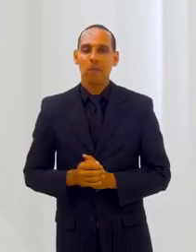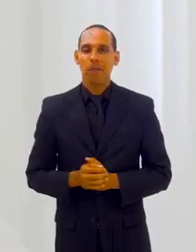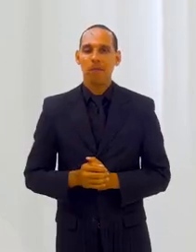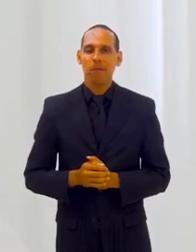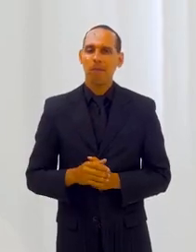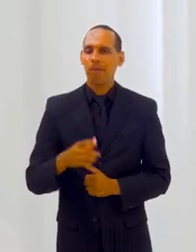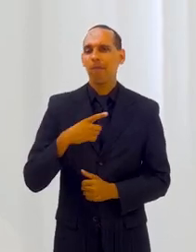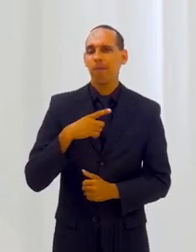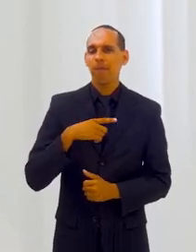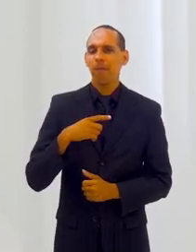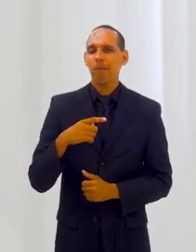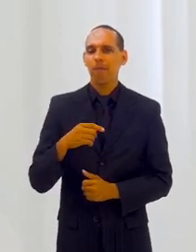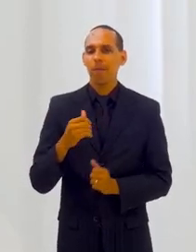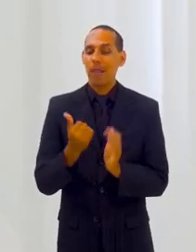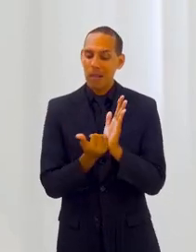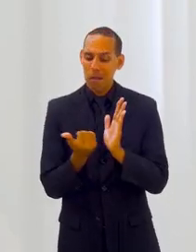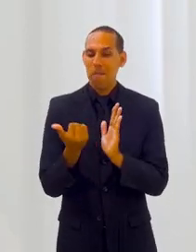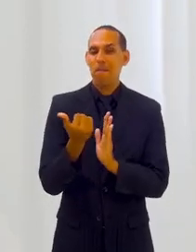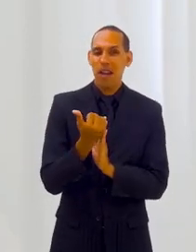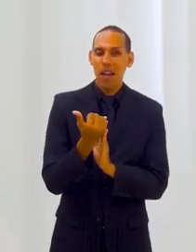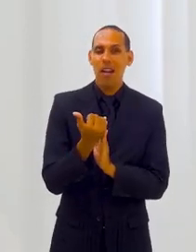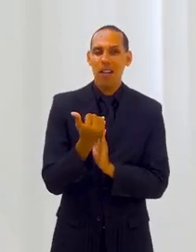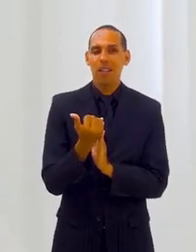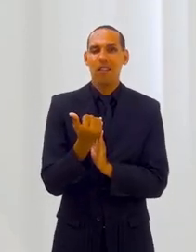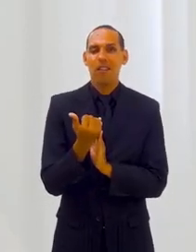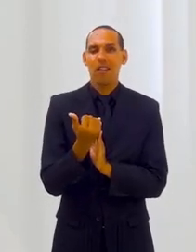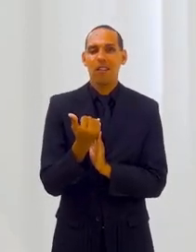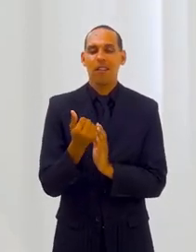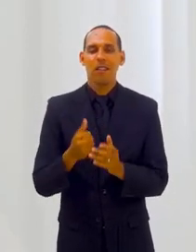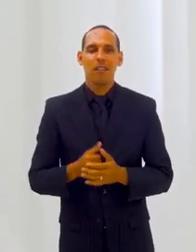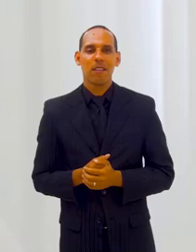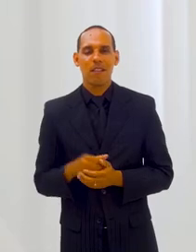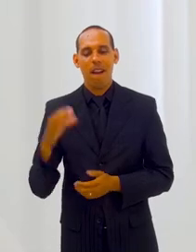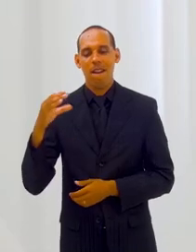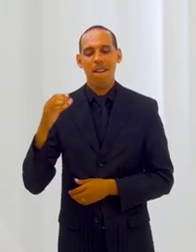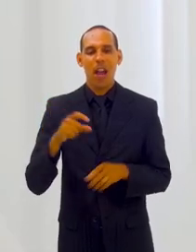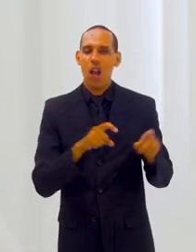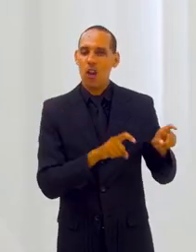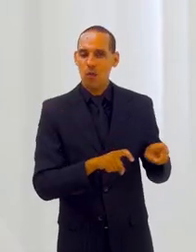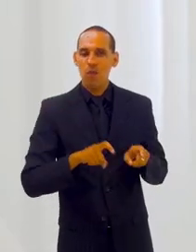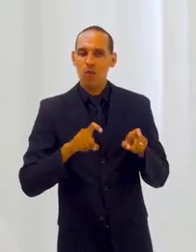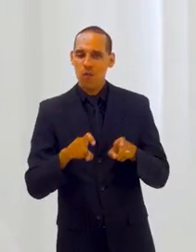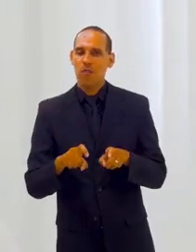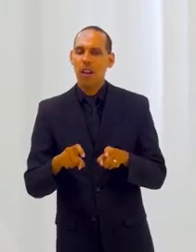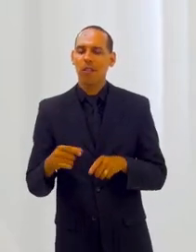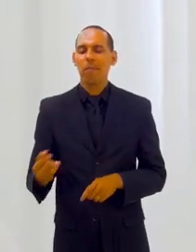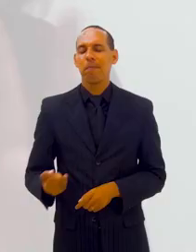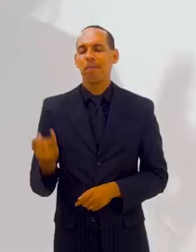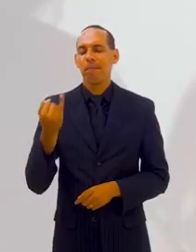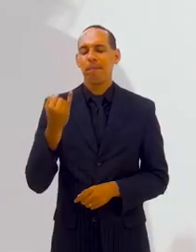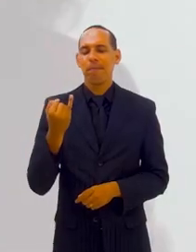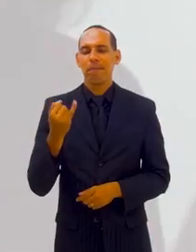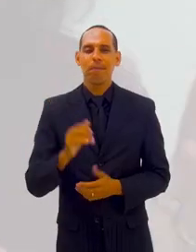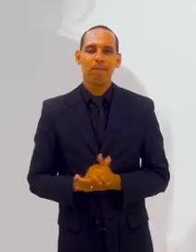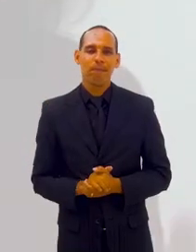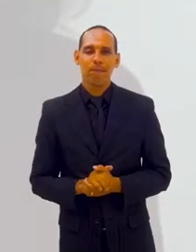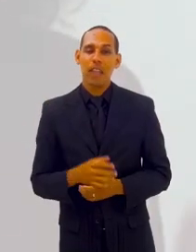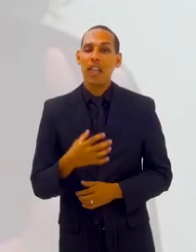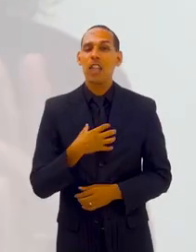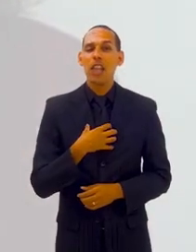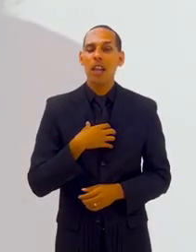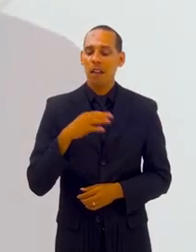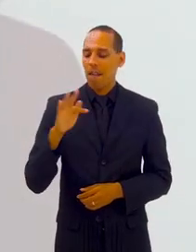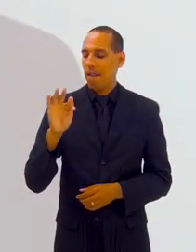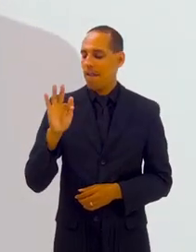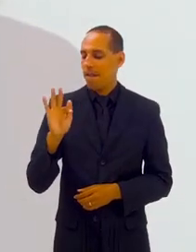nós temos um aumento de aplicação de crédito rural muito significativo. E de que maneira a